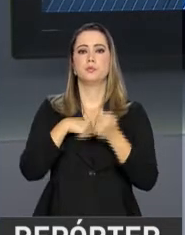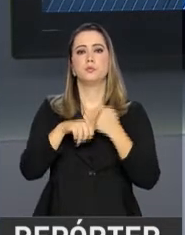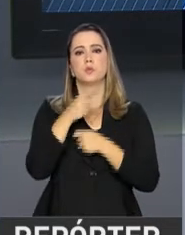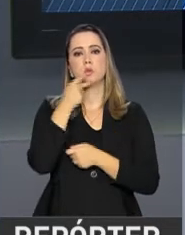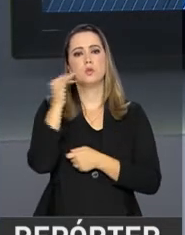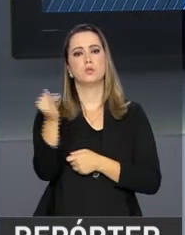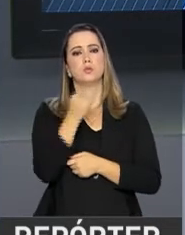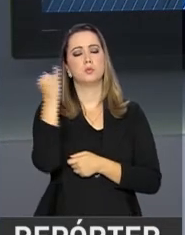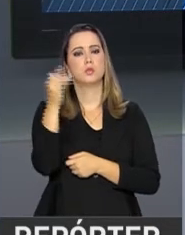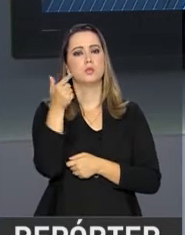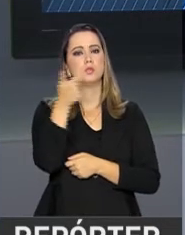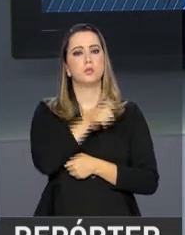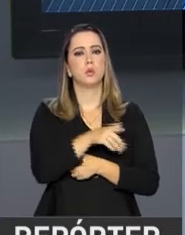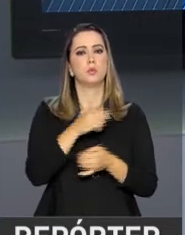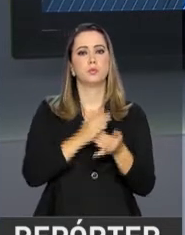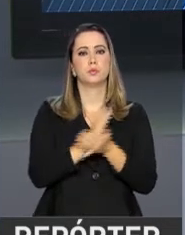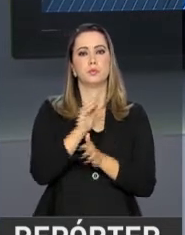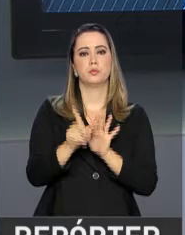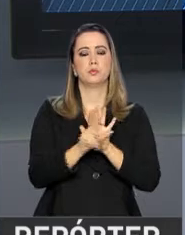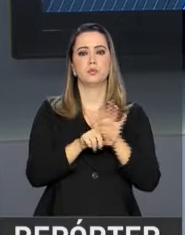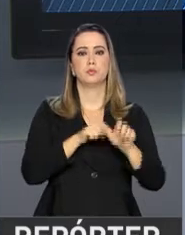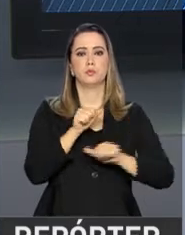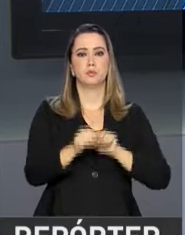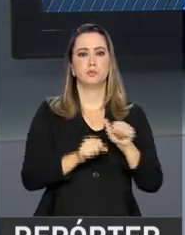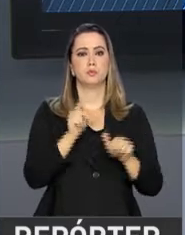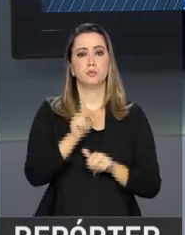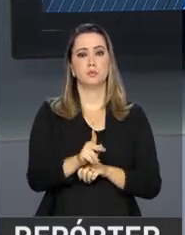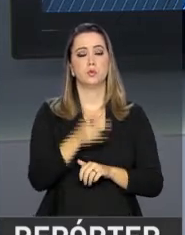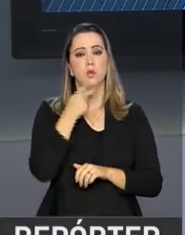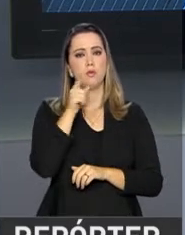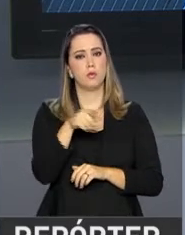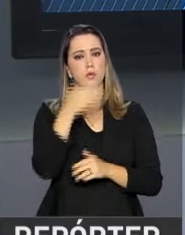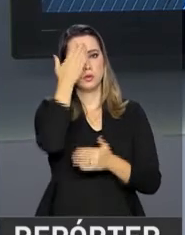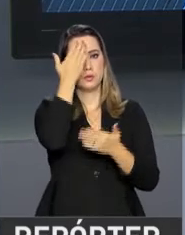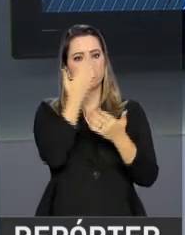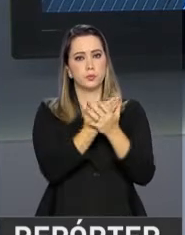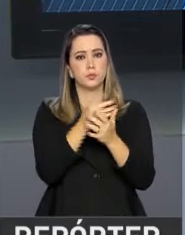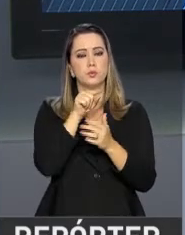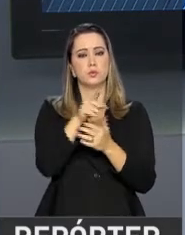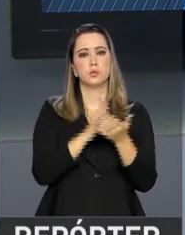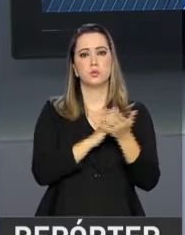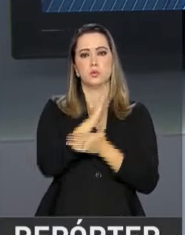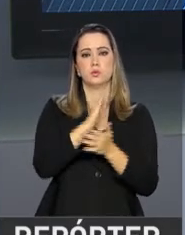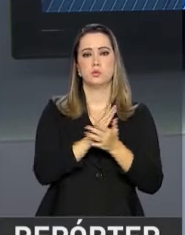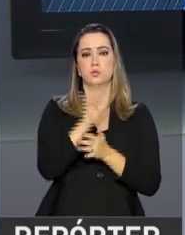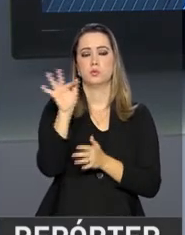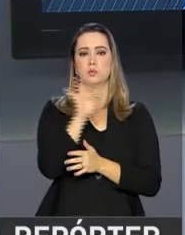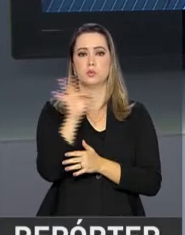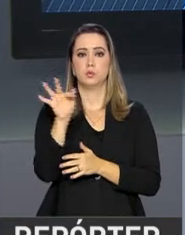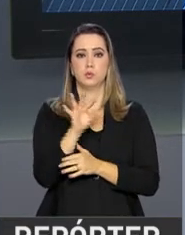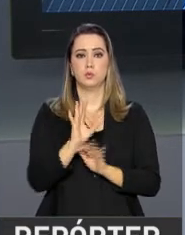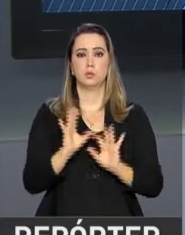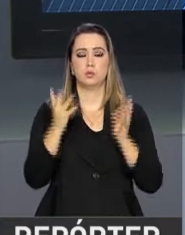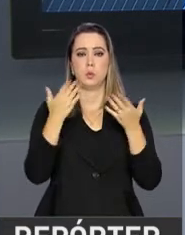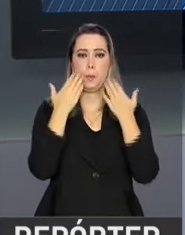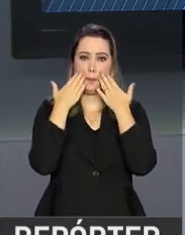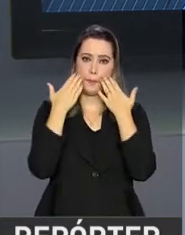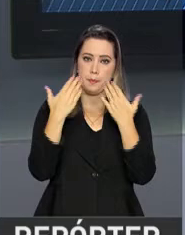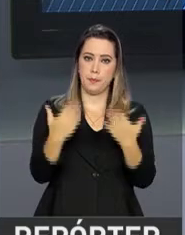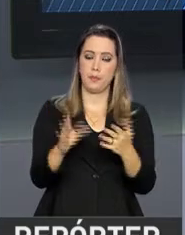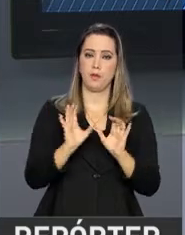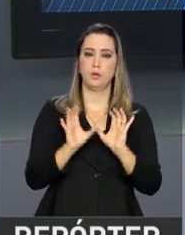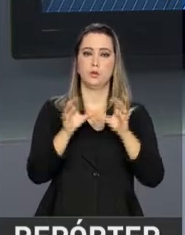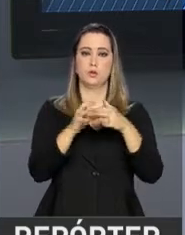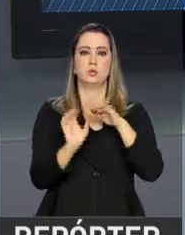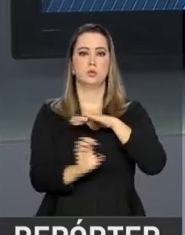Meirelles, defendeu mais uma vez a aprovação da reforma da Previdência e disse acreditar que ela será aprovada em fevereiro. Durante uma apresentação